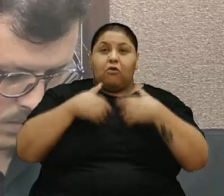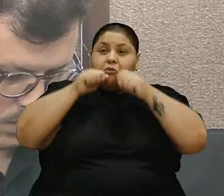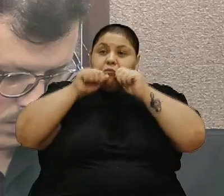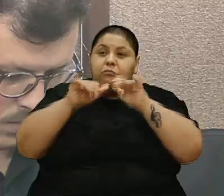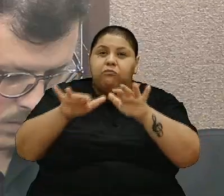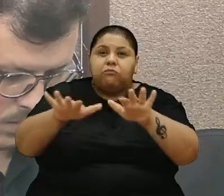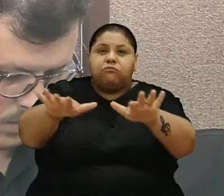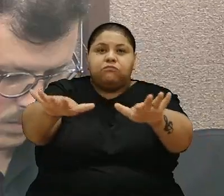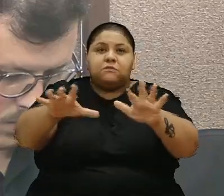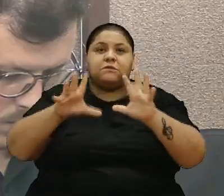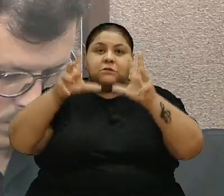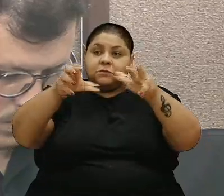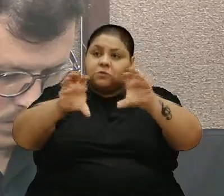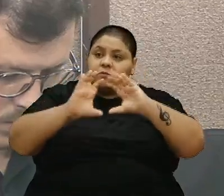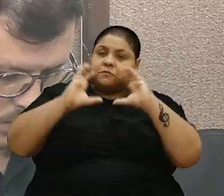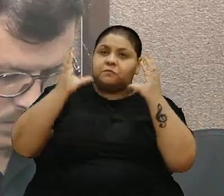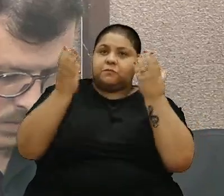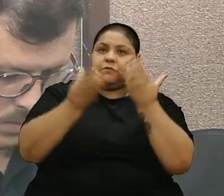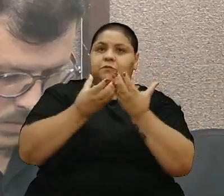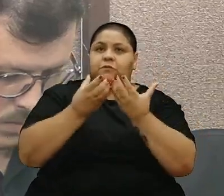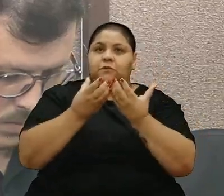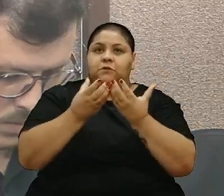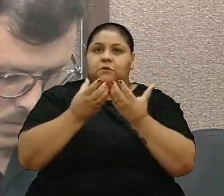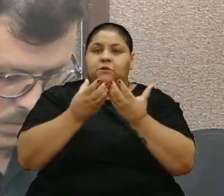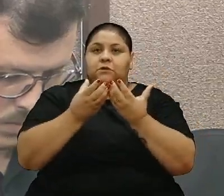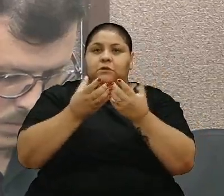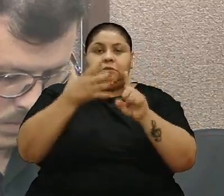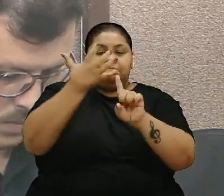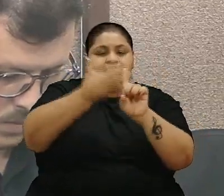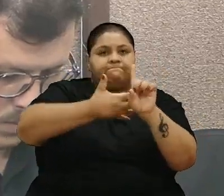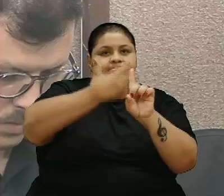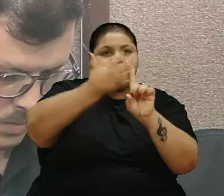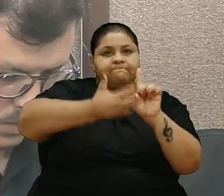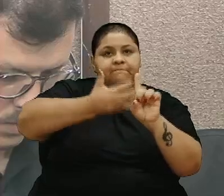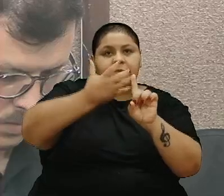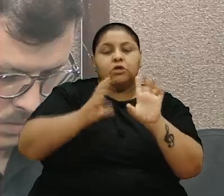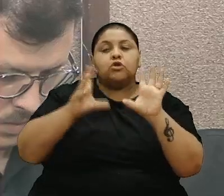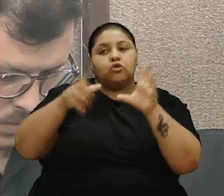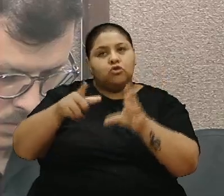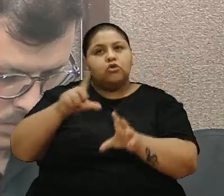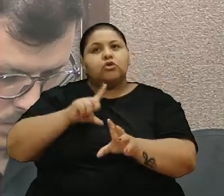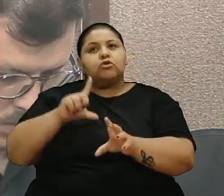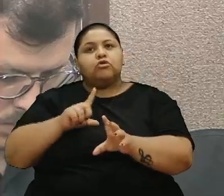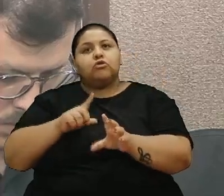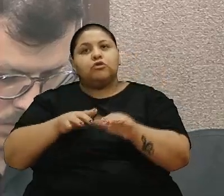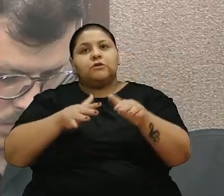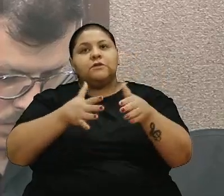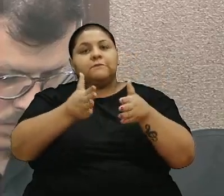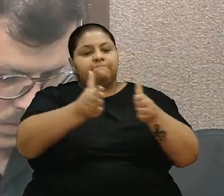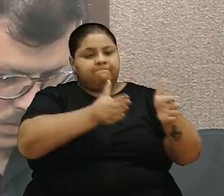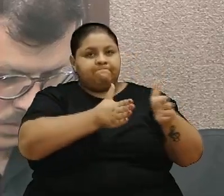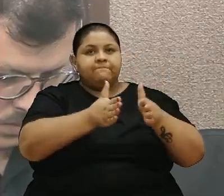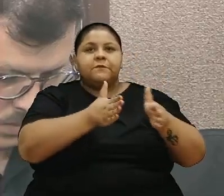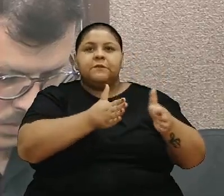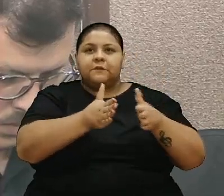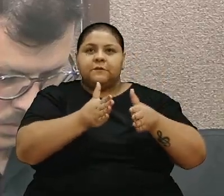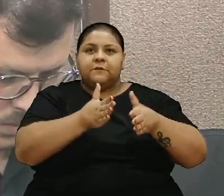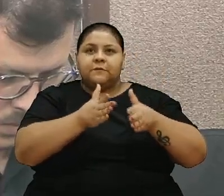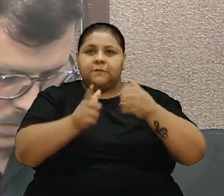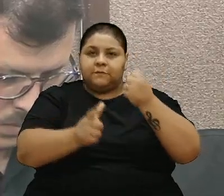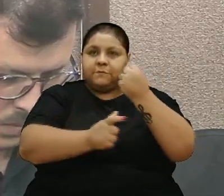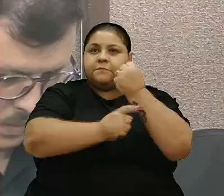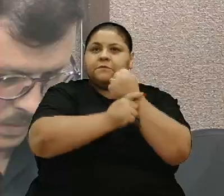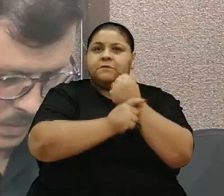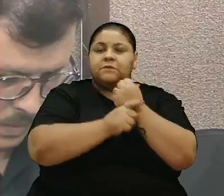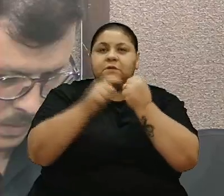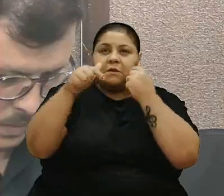toda a comunidade das pessoas com deficiência. Todos devem ter a sua acessibilidade garantida.